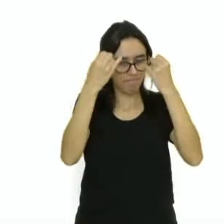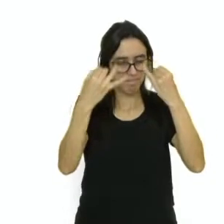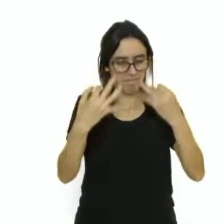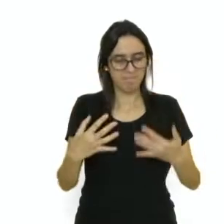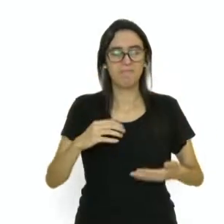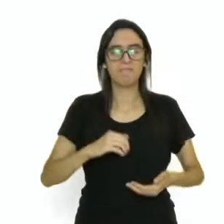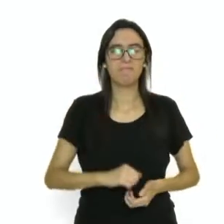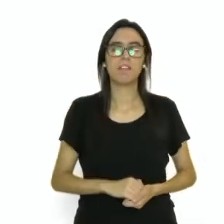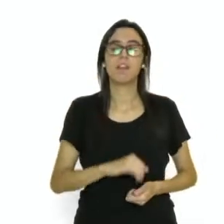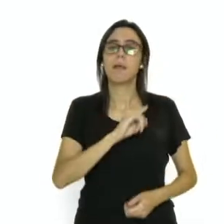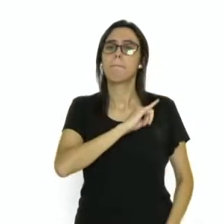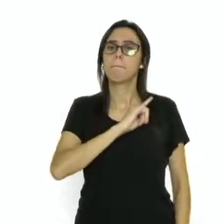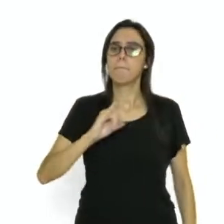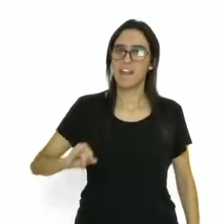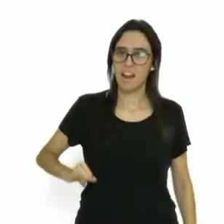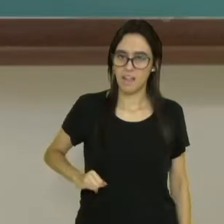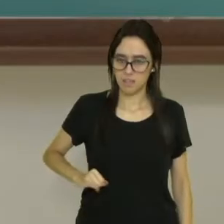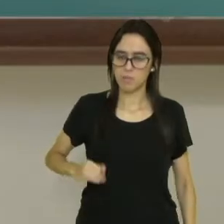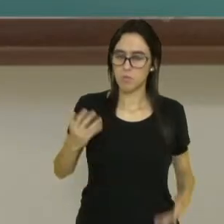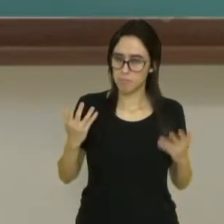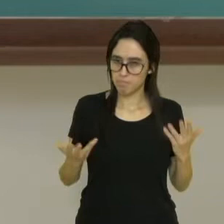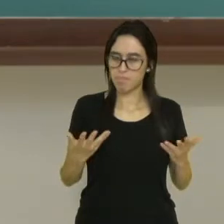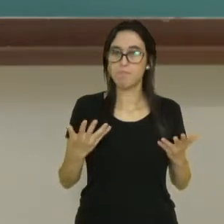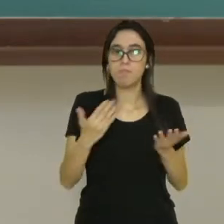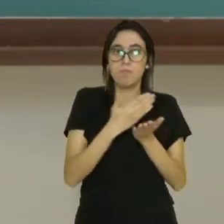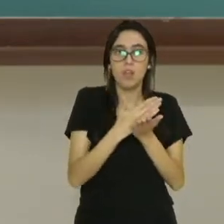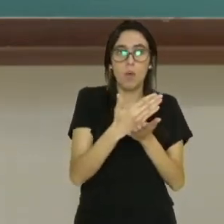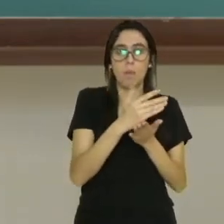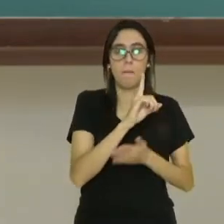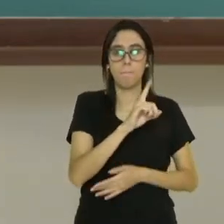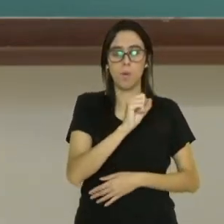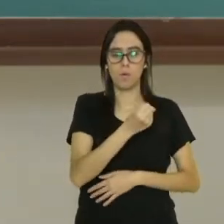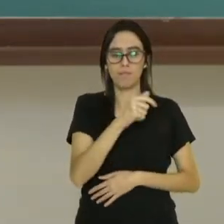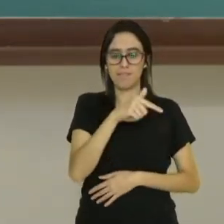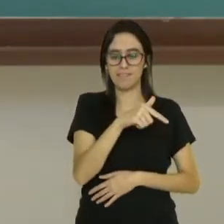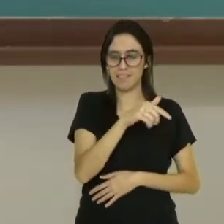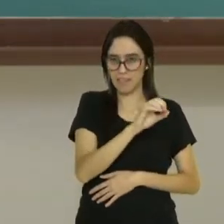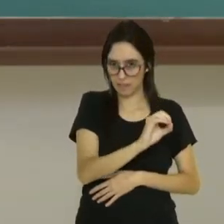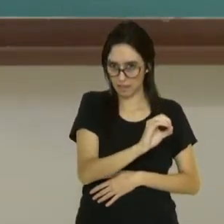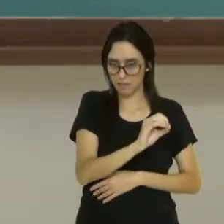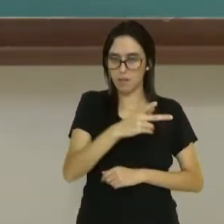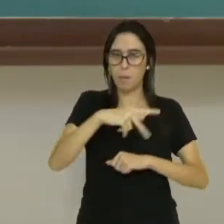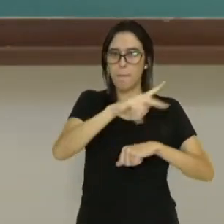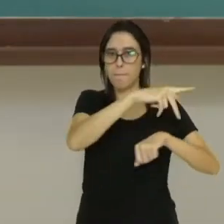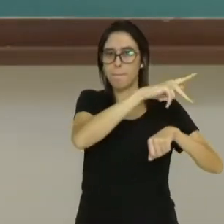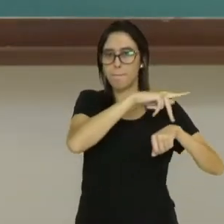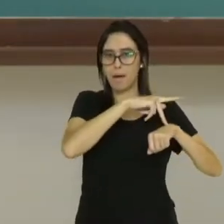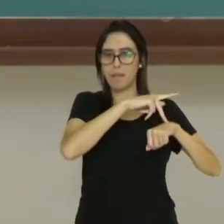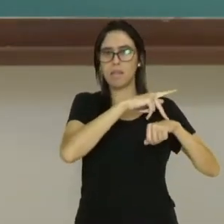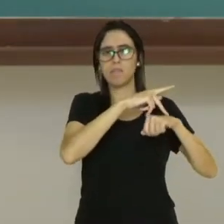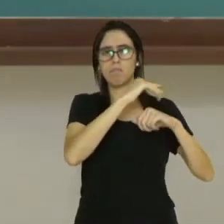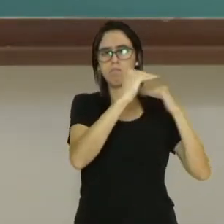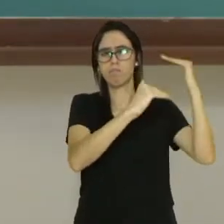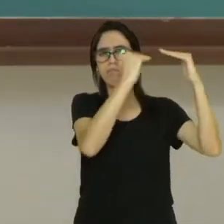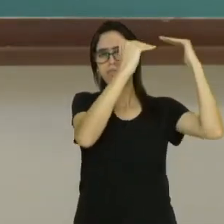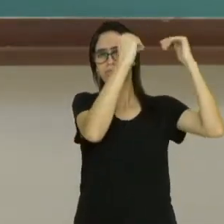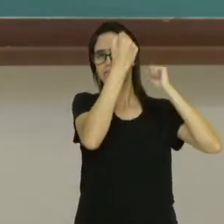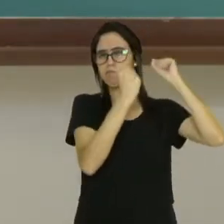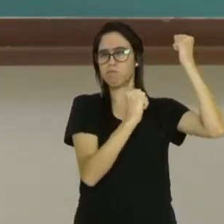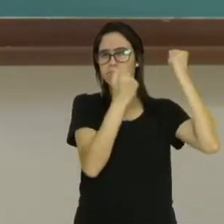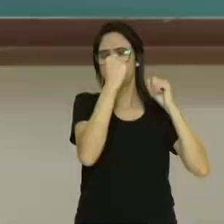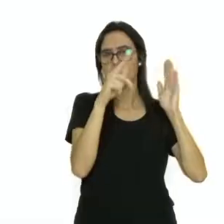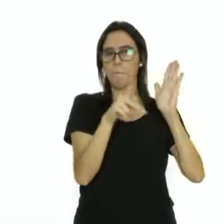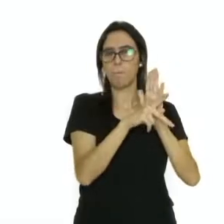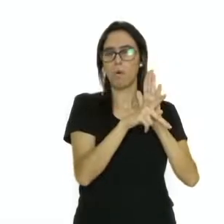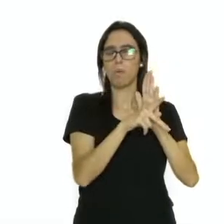o imperialismo. A partir de 1870, países industrializados, esses principalmente ali do continente